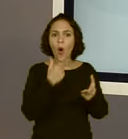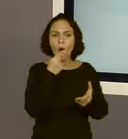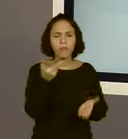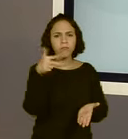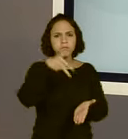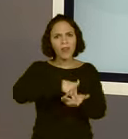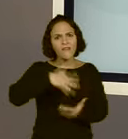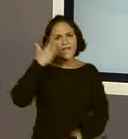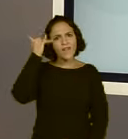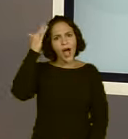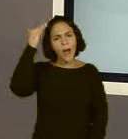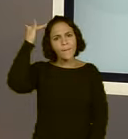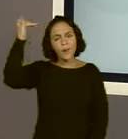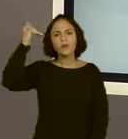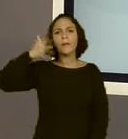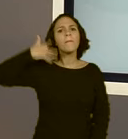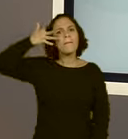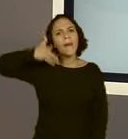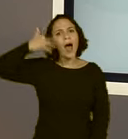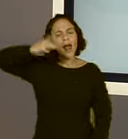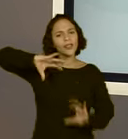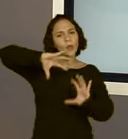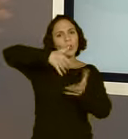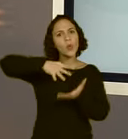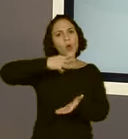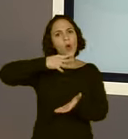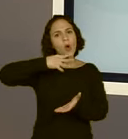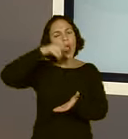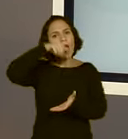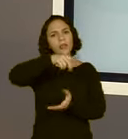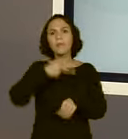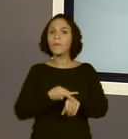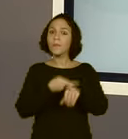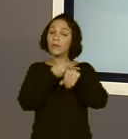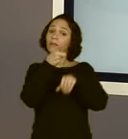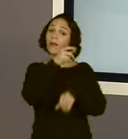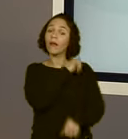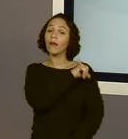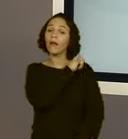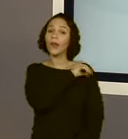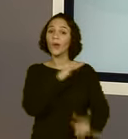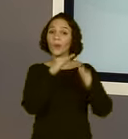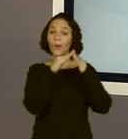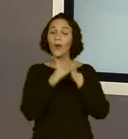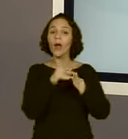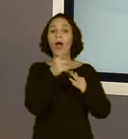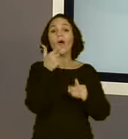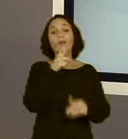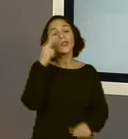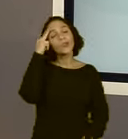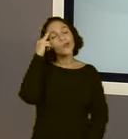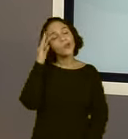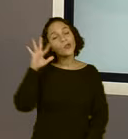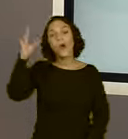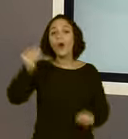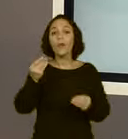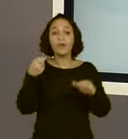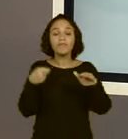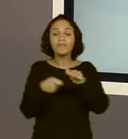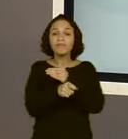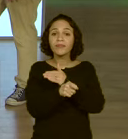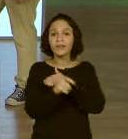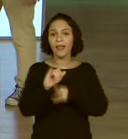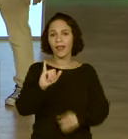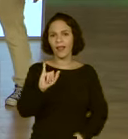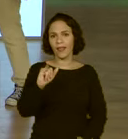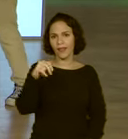palestrante internacional, premiado no mundo todo, e ele é do Rio de Janeiro. E ele realizou esse sonho por meio de um investimento.